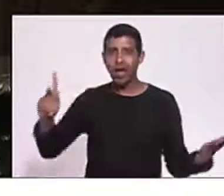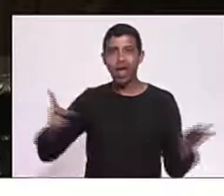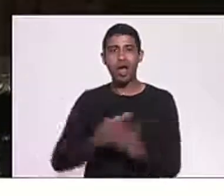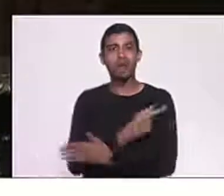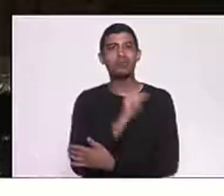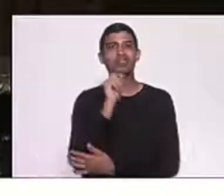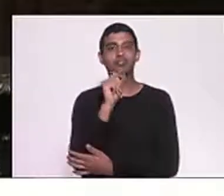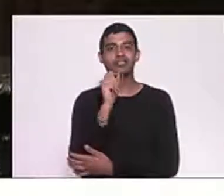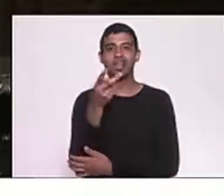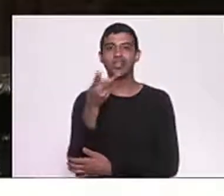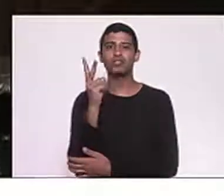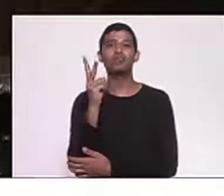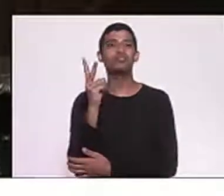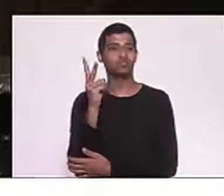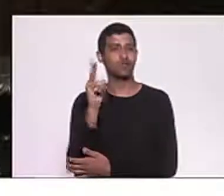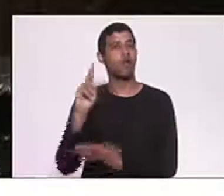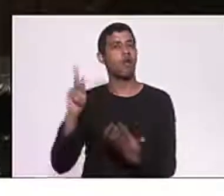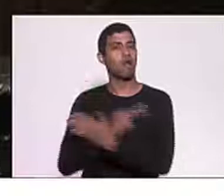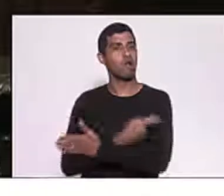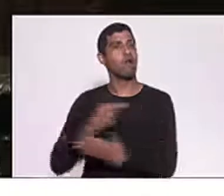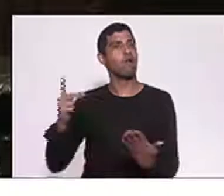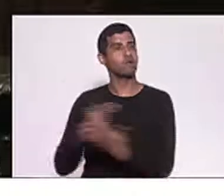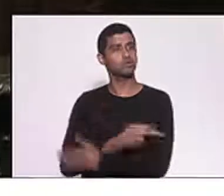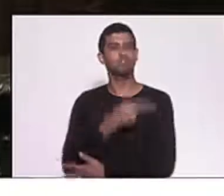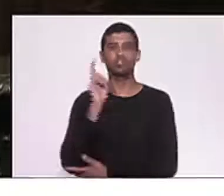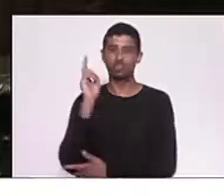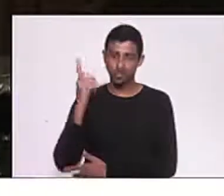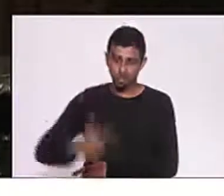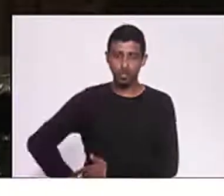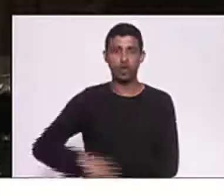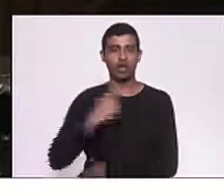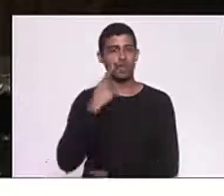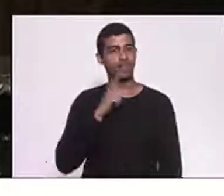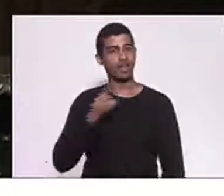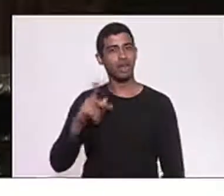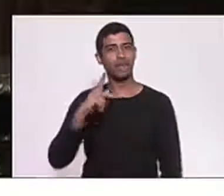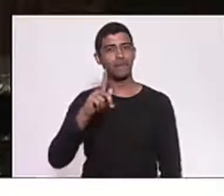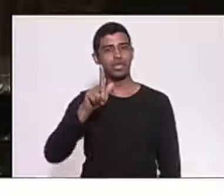acontece dois outros fatos. A PGR